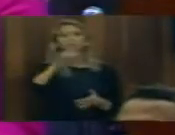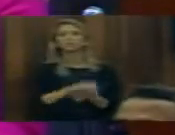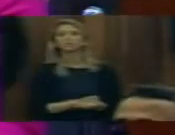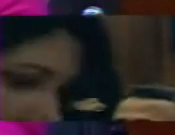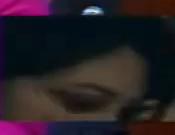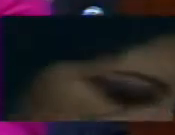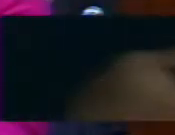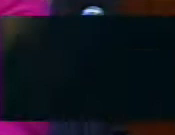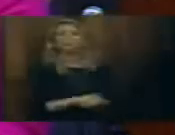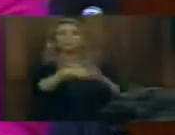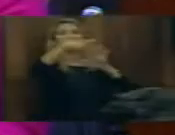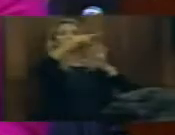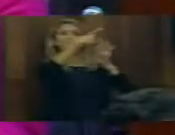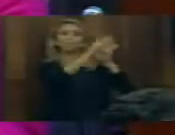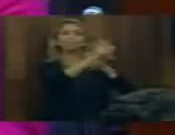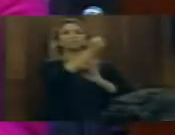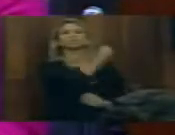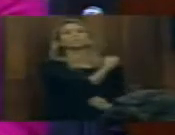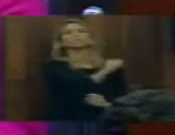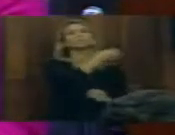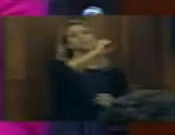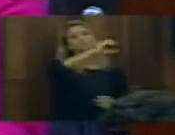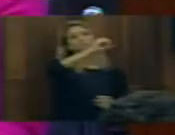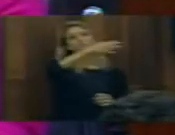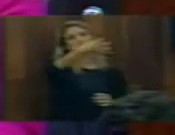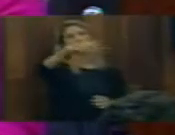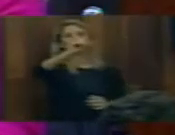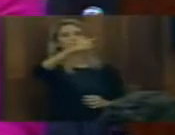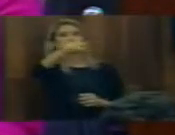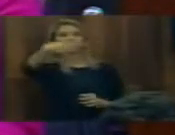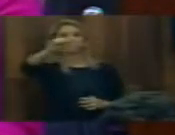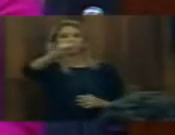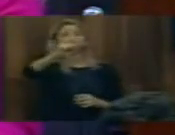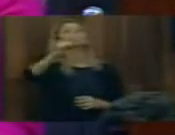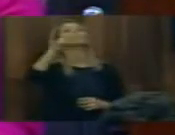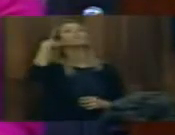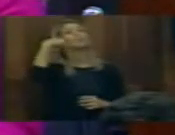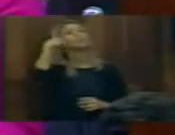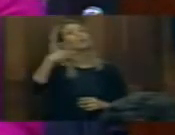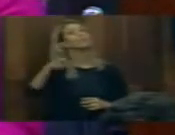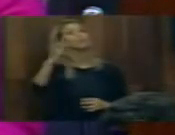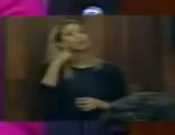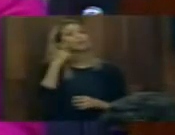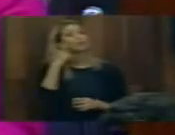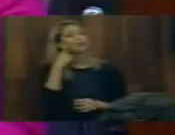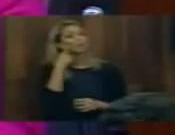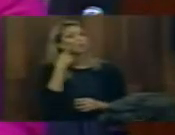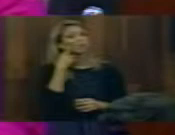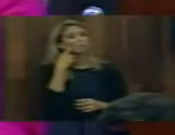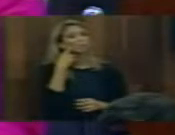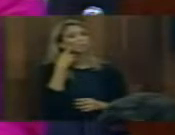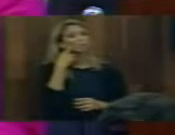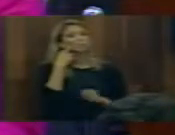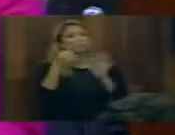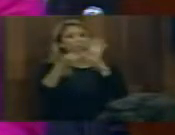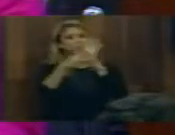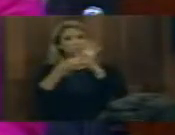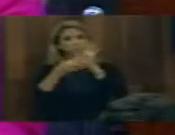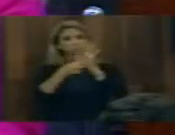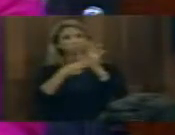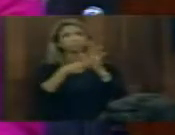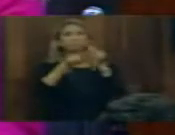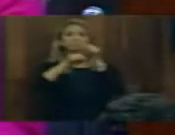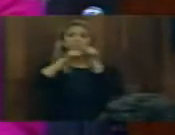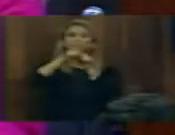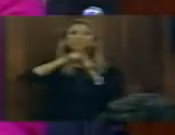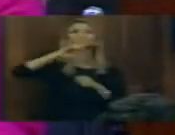projeto de lei número 0040-2018, de autoria do vereador Rafael Peçanha de Moura, que institui o Abril Verde,